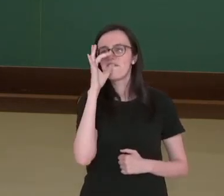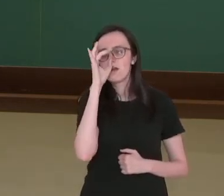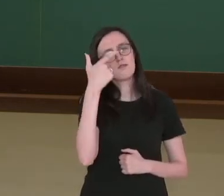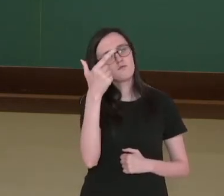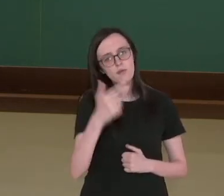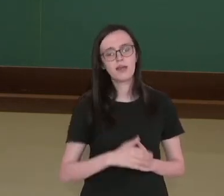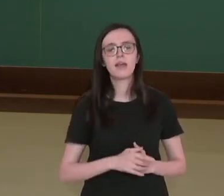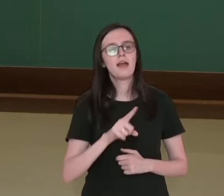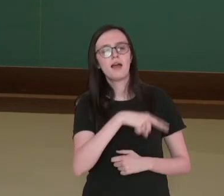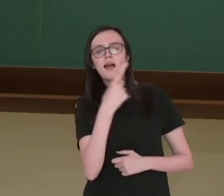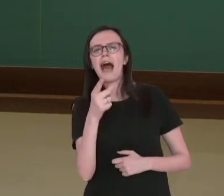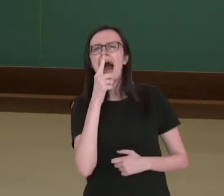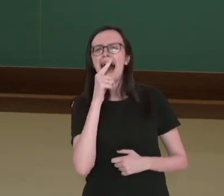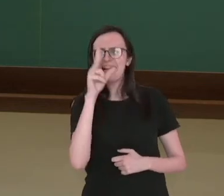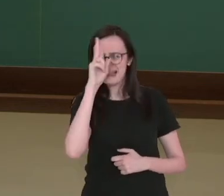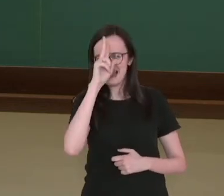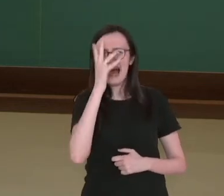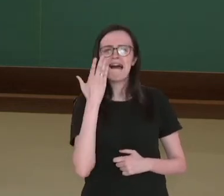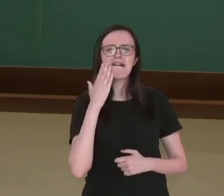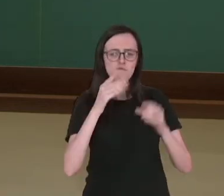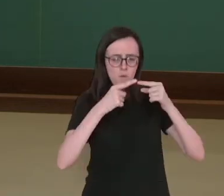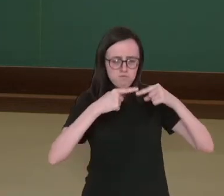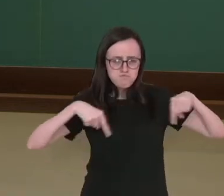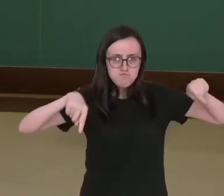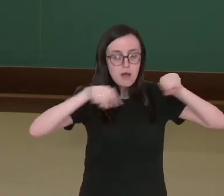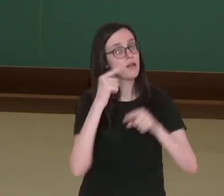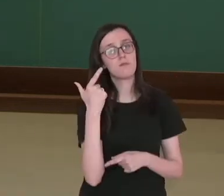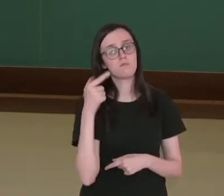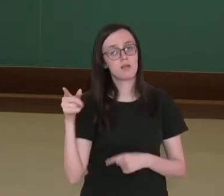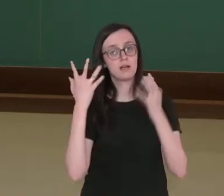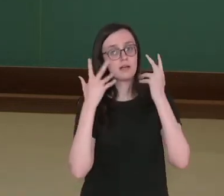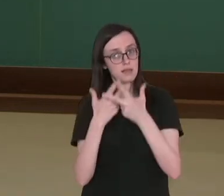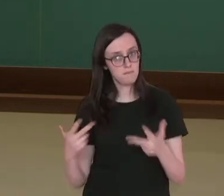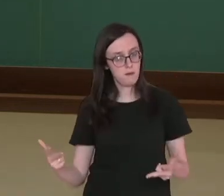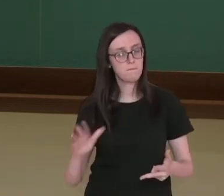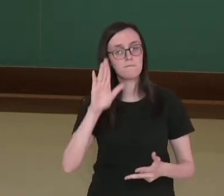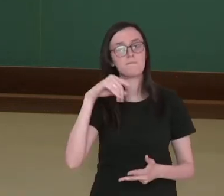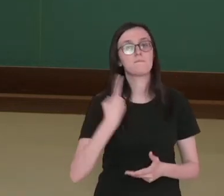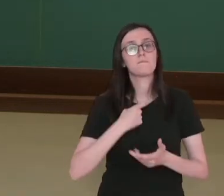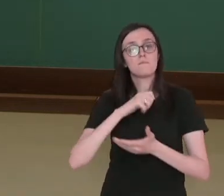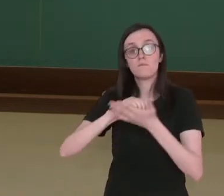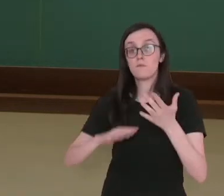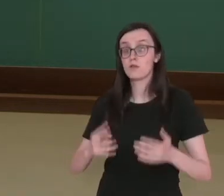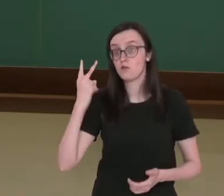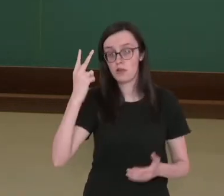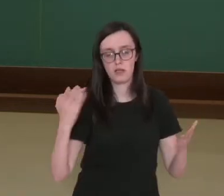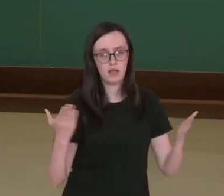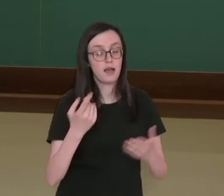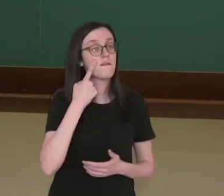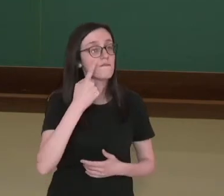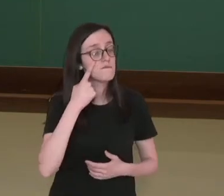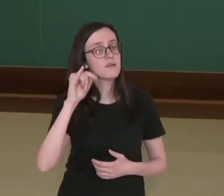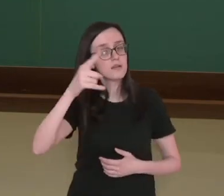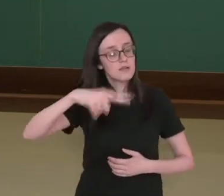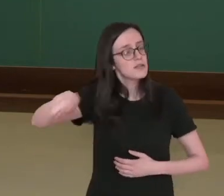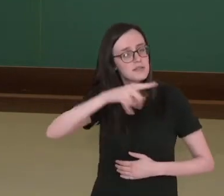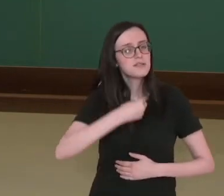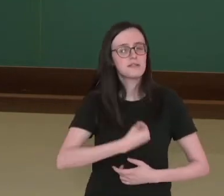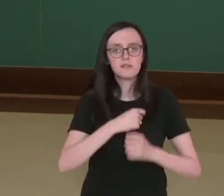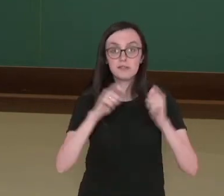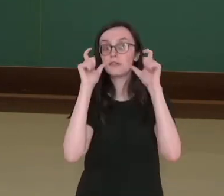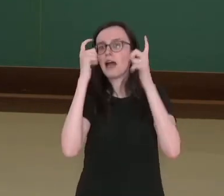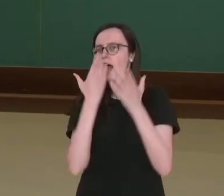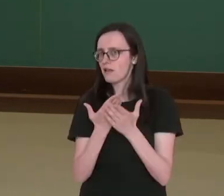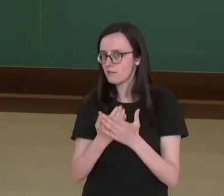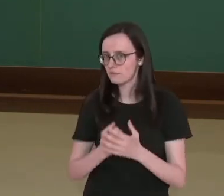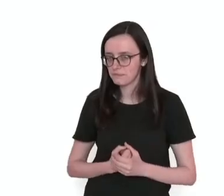o que faz reserva de água, tá? Vamos para uma atividade 2. Vamos ver se vocês estão ligados na